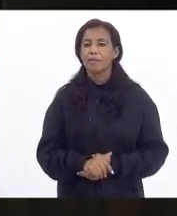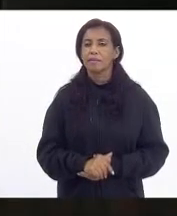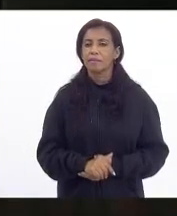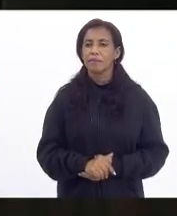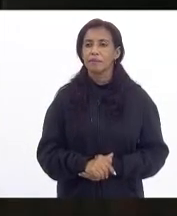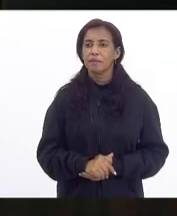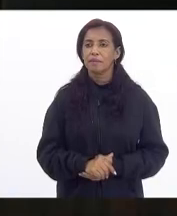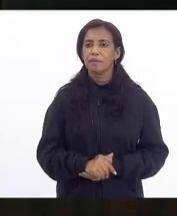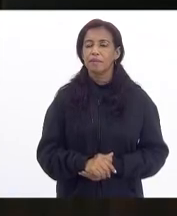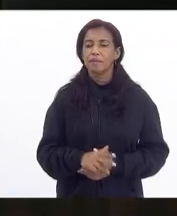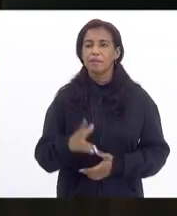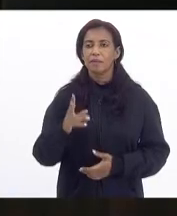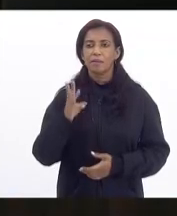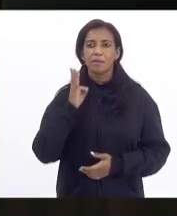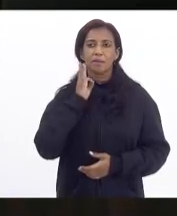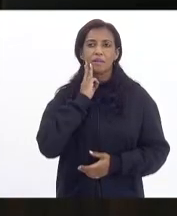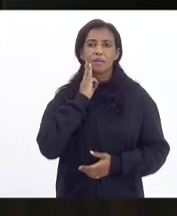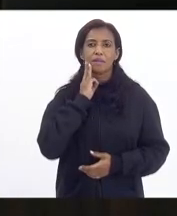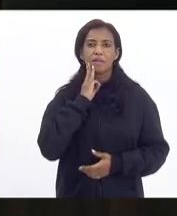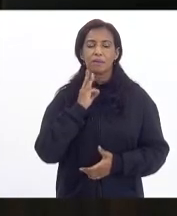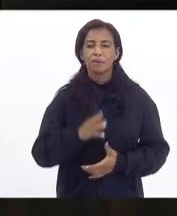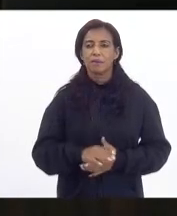Deputado Valdeque Carneiro.